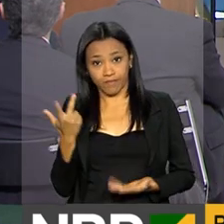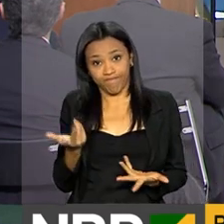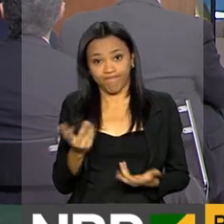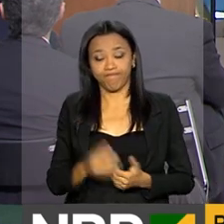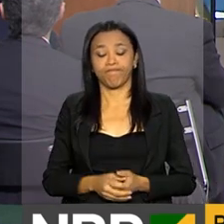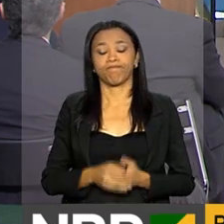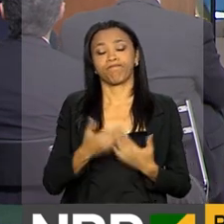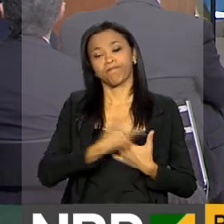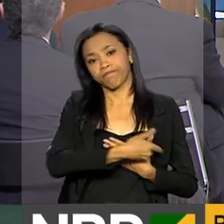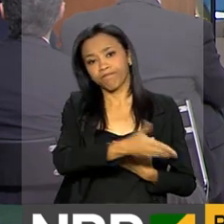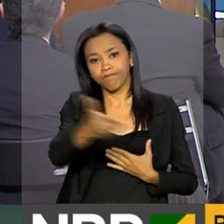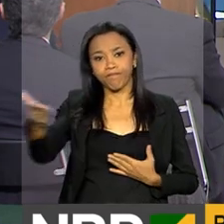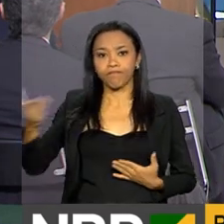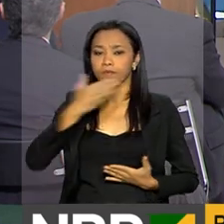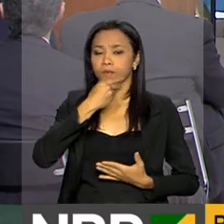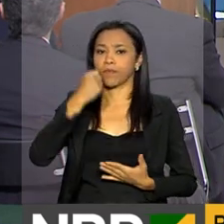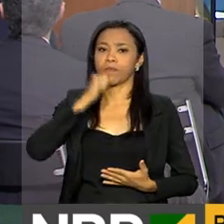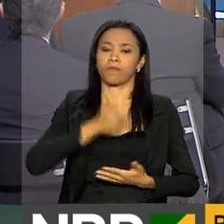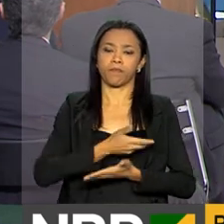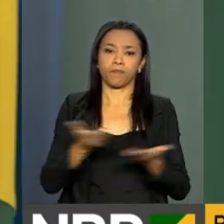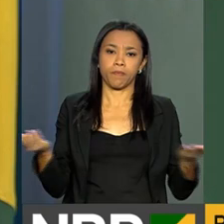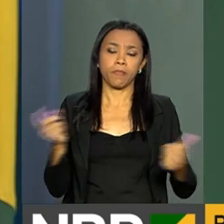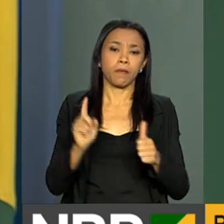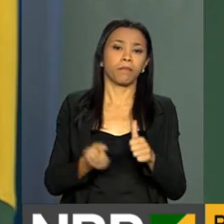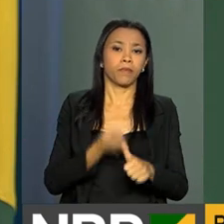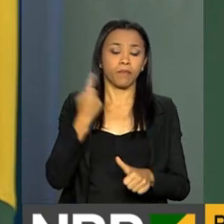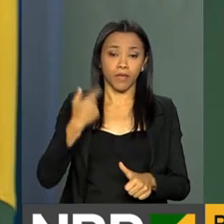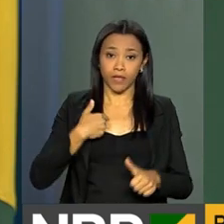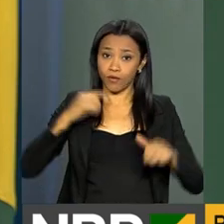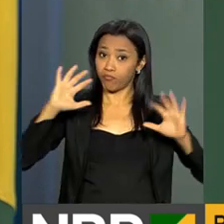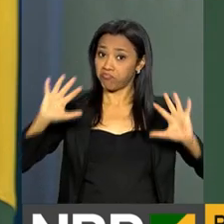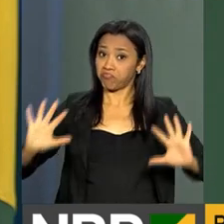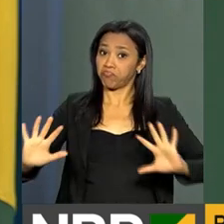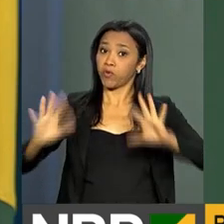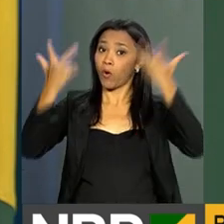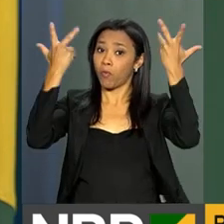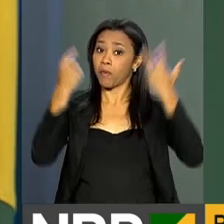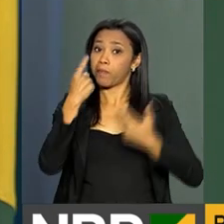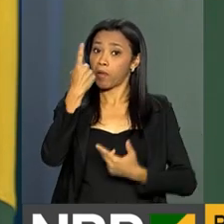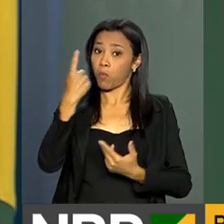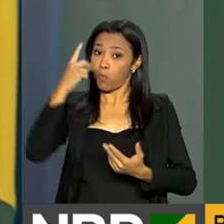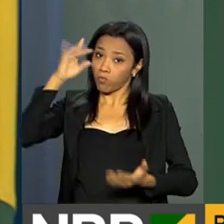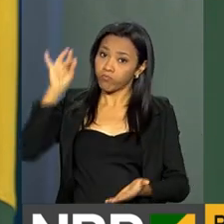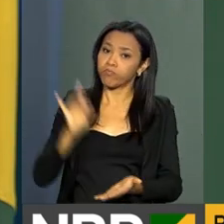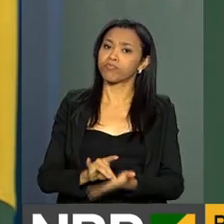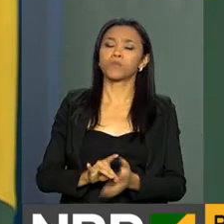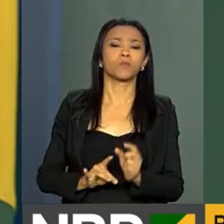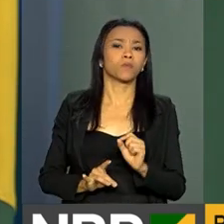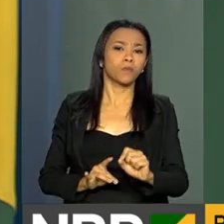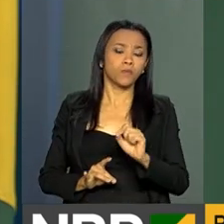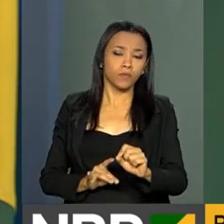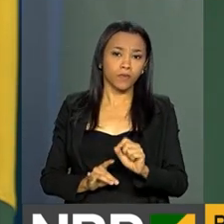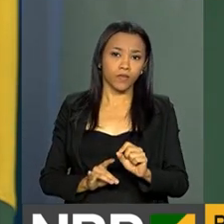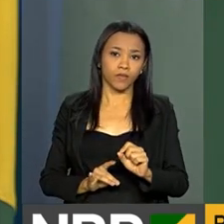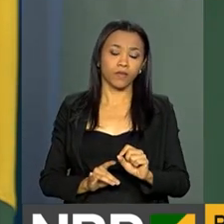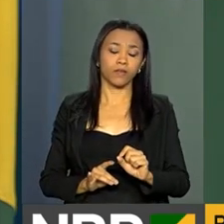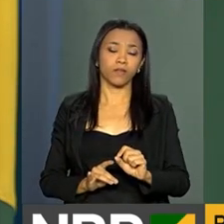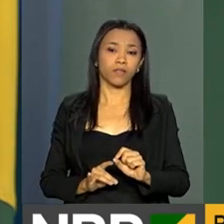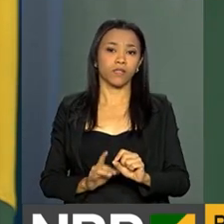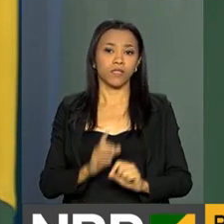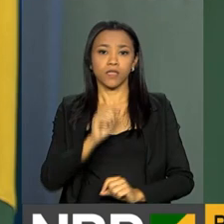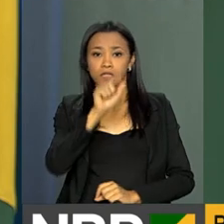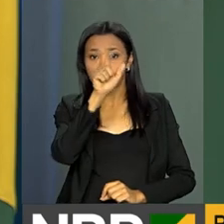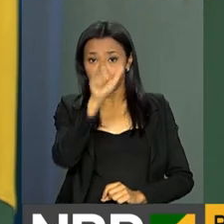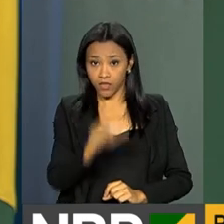Senhoras e senhores, eu quero, em primeiro lugar, comemorar um fato, que é o fato do João